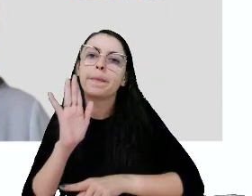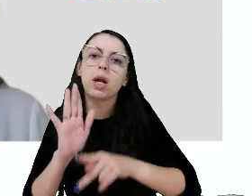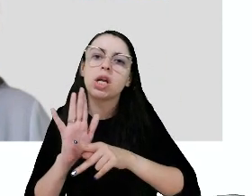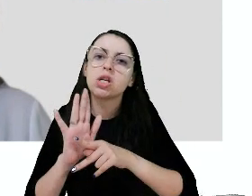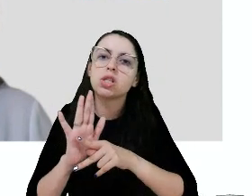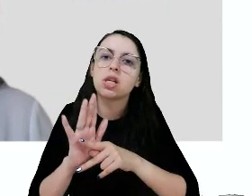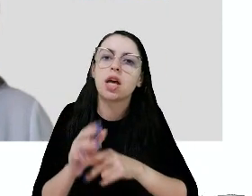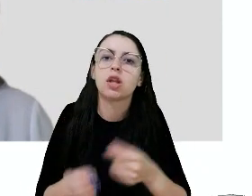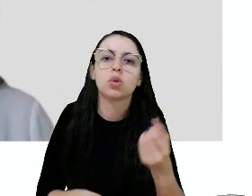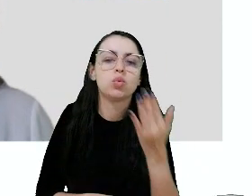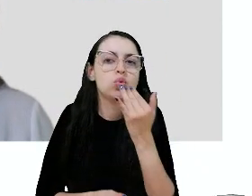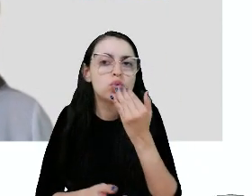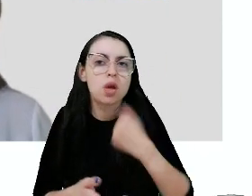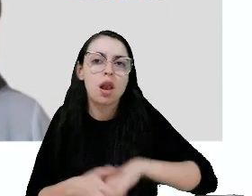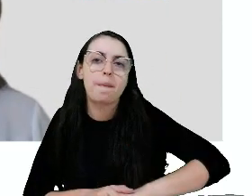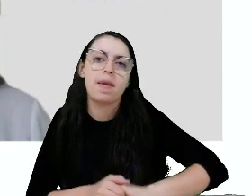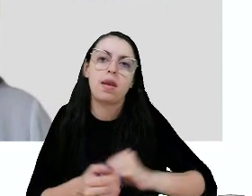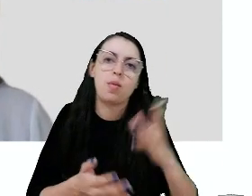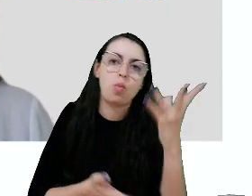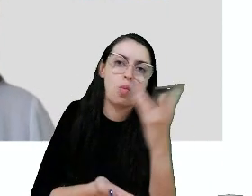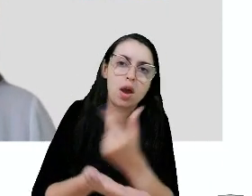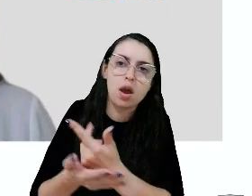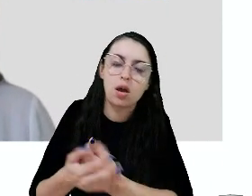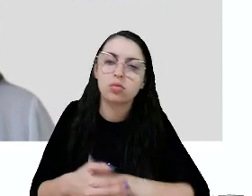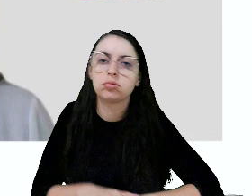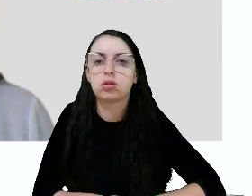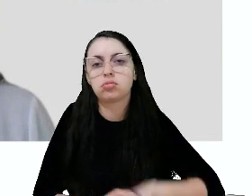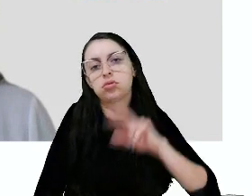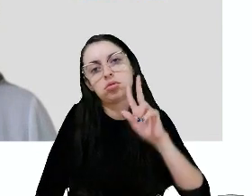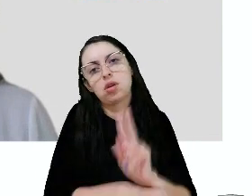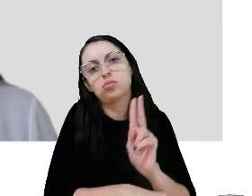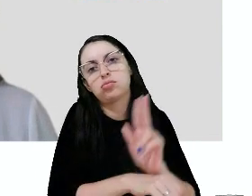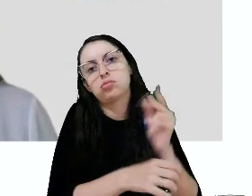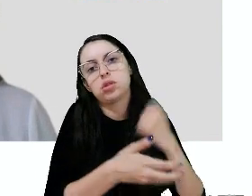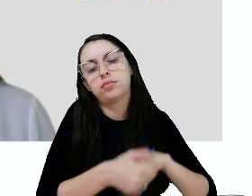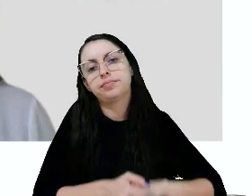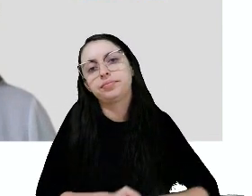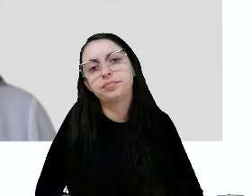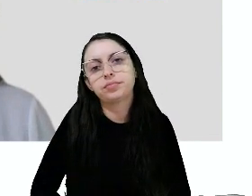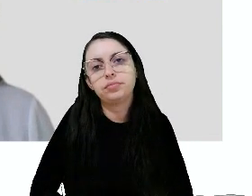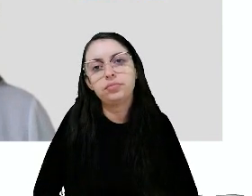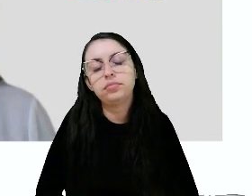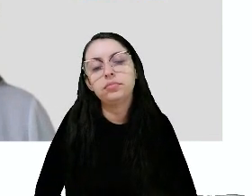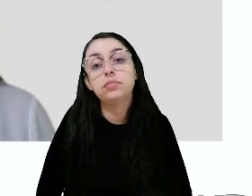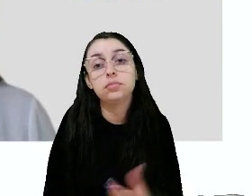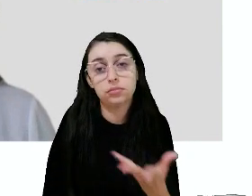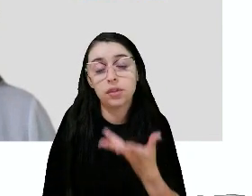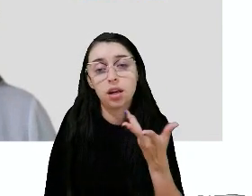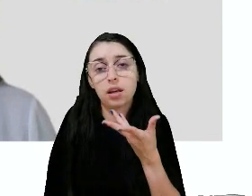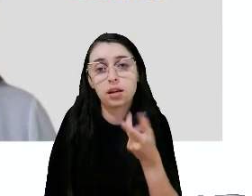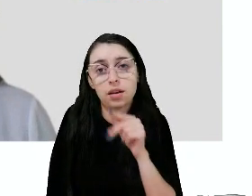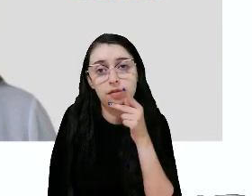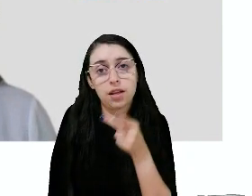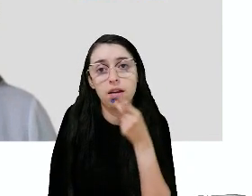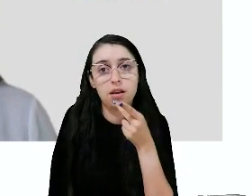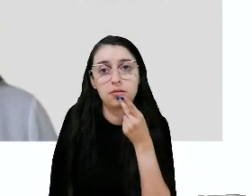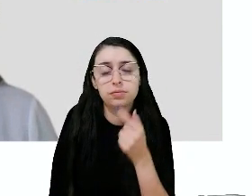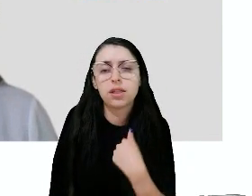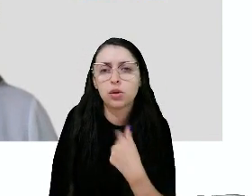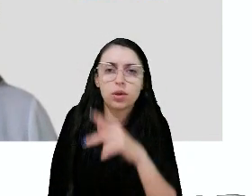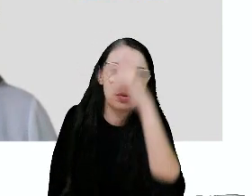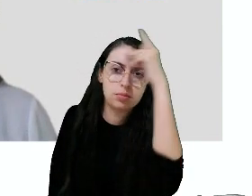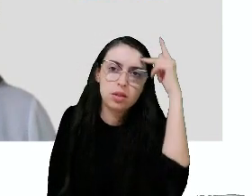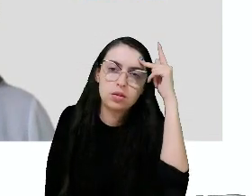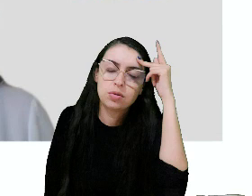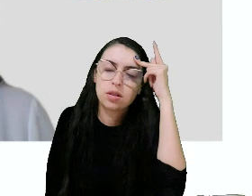campanhas de alimentos e de ajuda, não é? Então, isso eu também gostaria de dizer. Eu